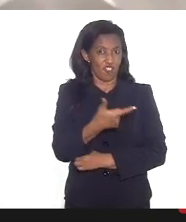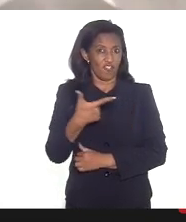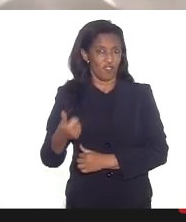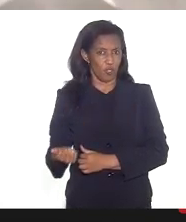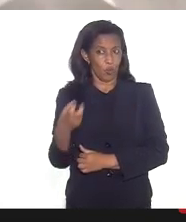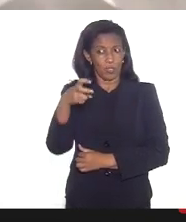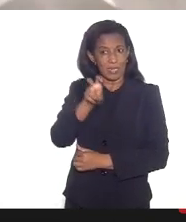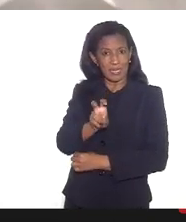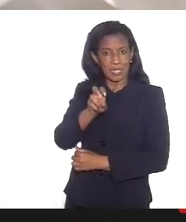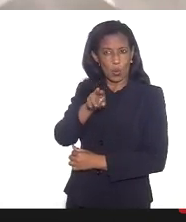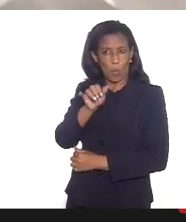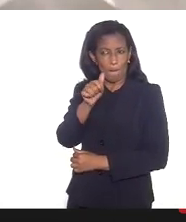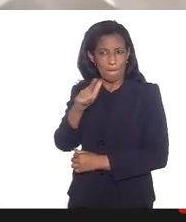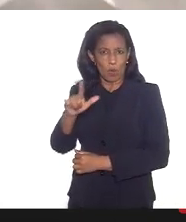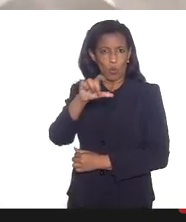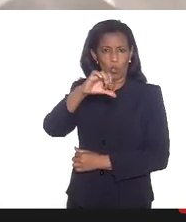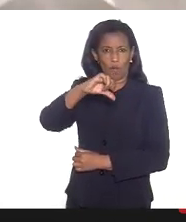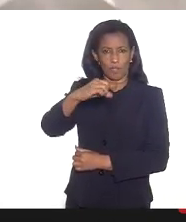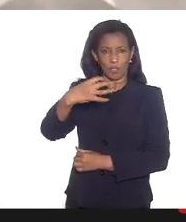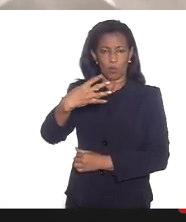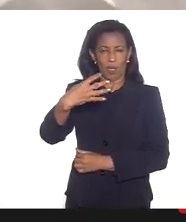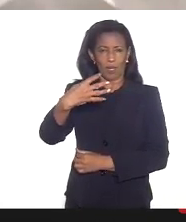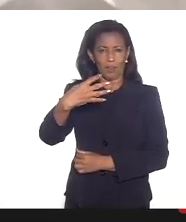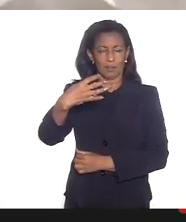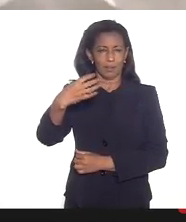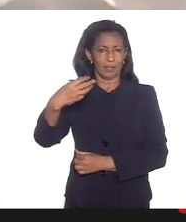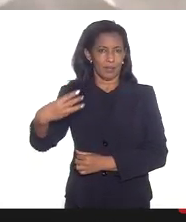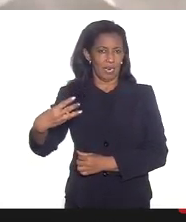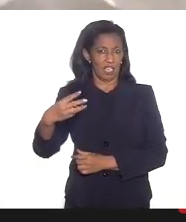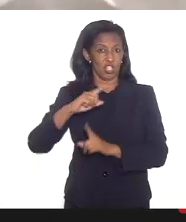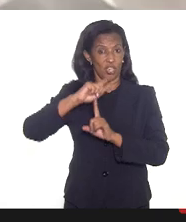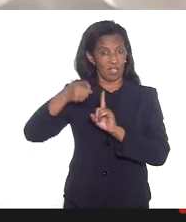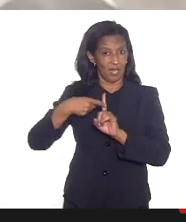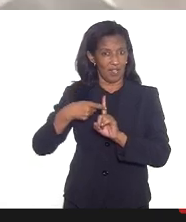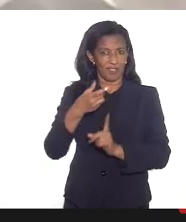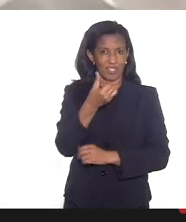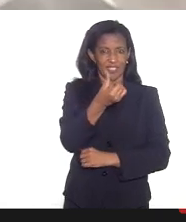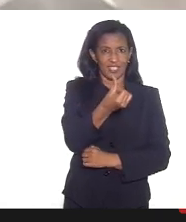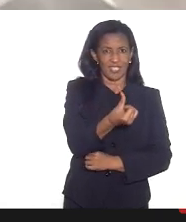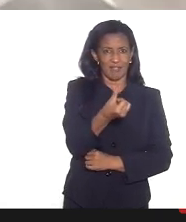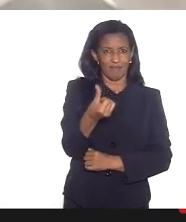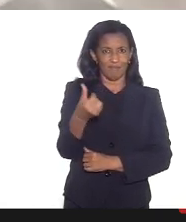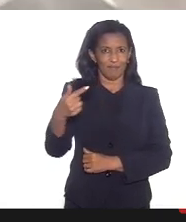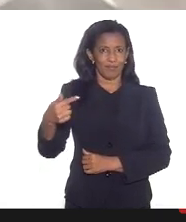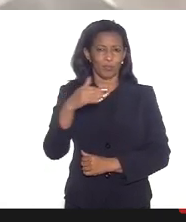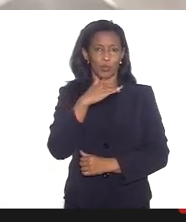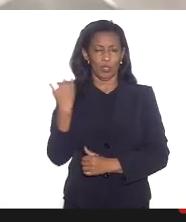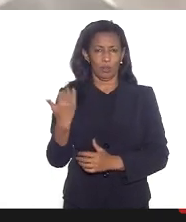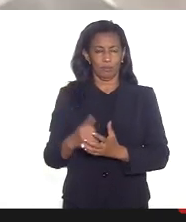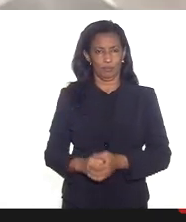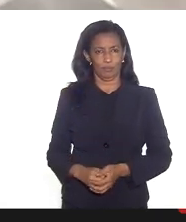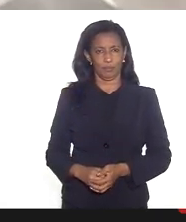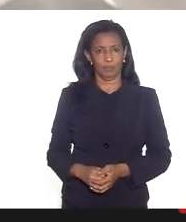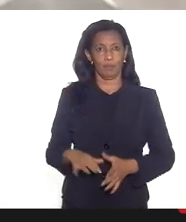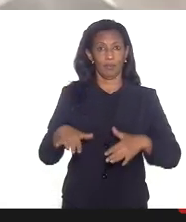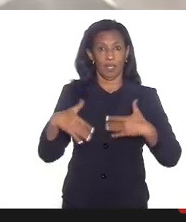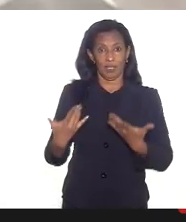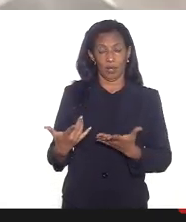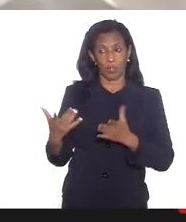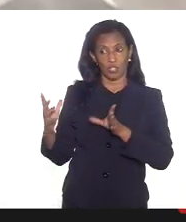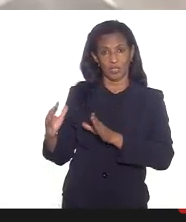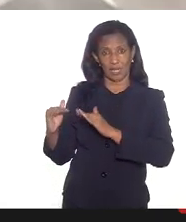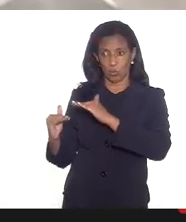55 1943 carros entre grávidas 667 morreram então nós saímos